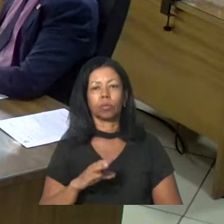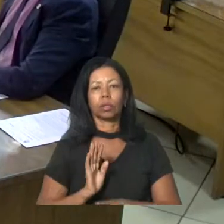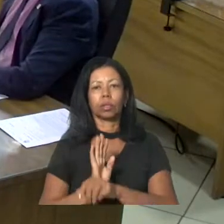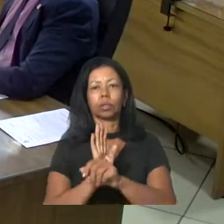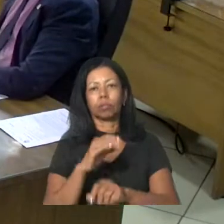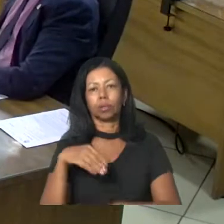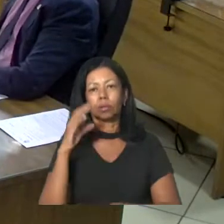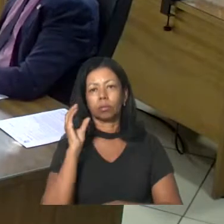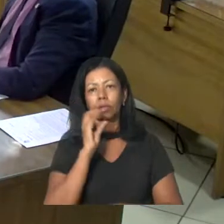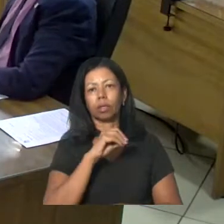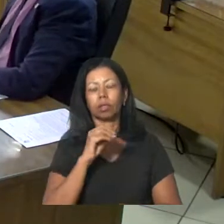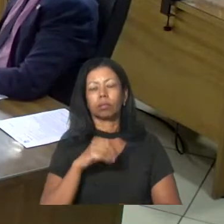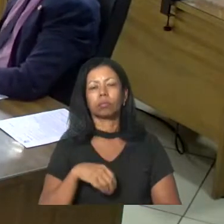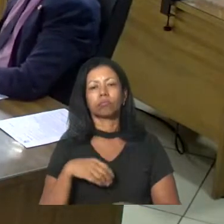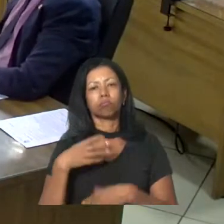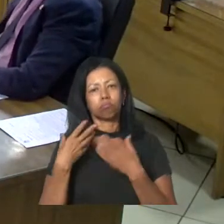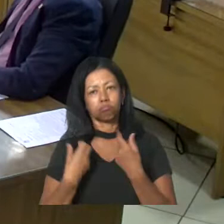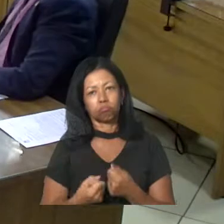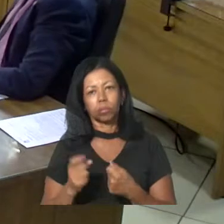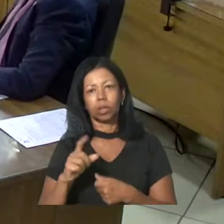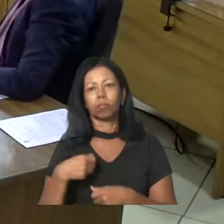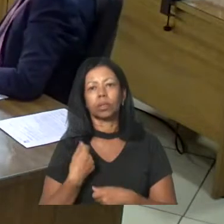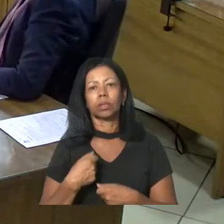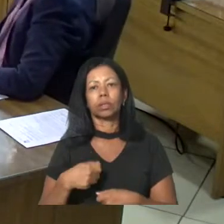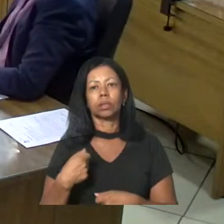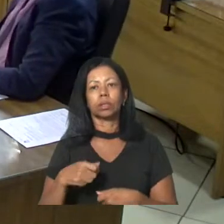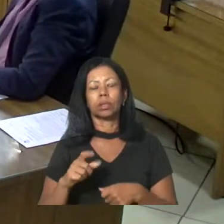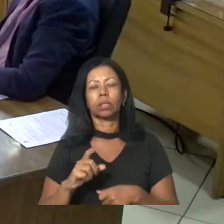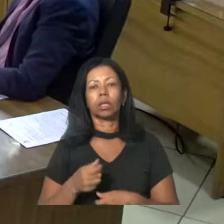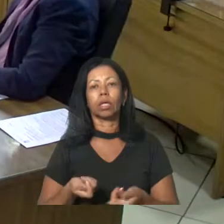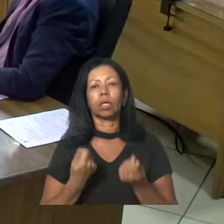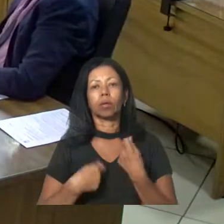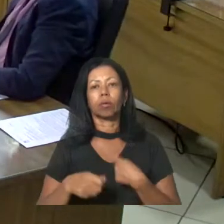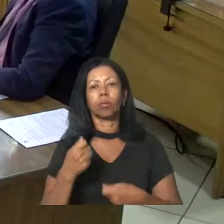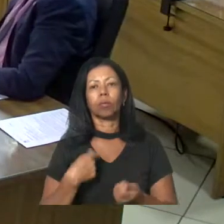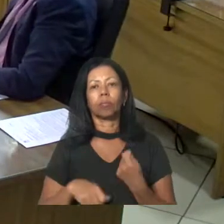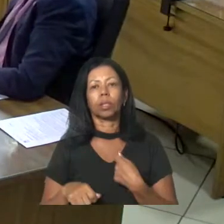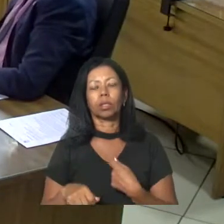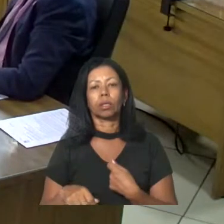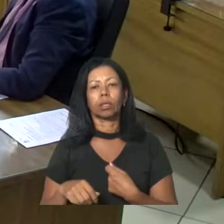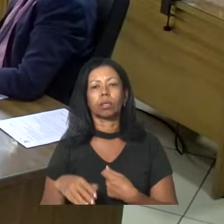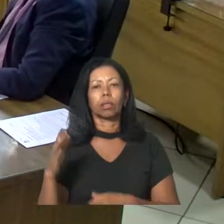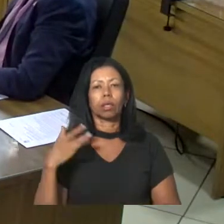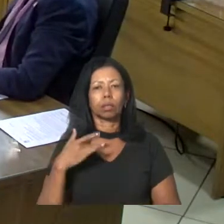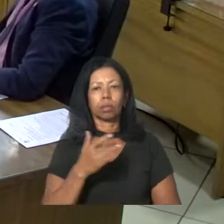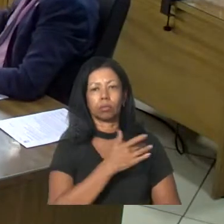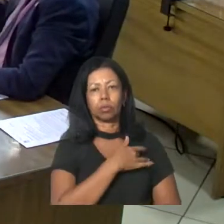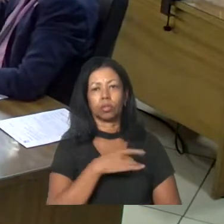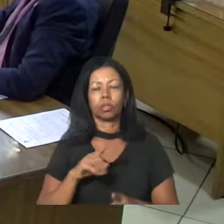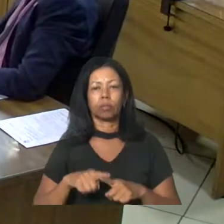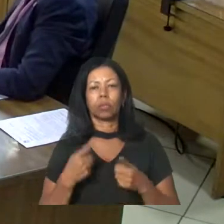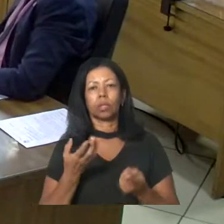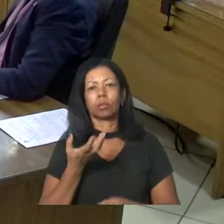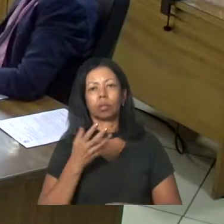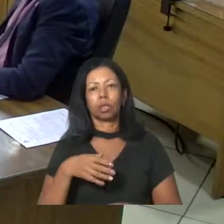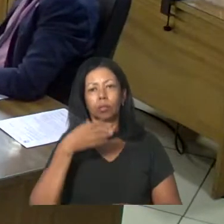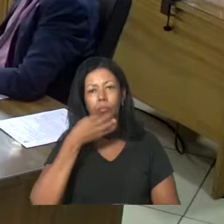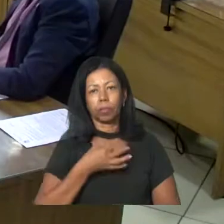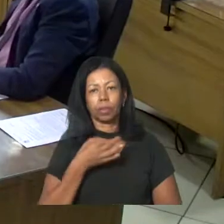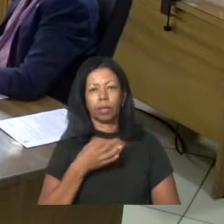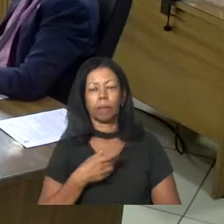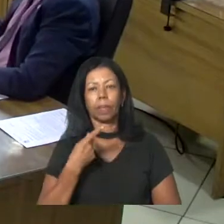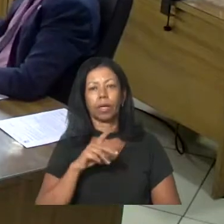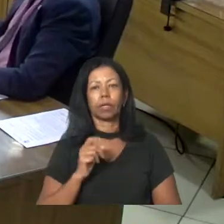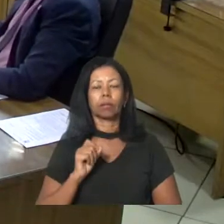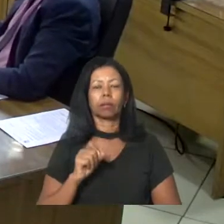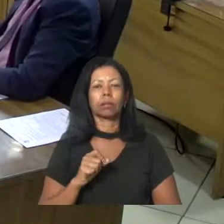emergência. Eu concordo, a gente não tem que ter economia burra, muito menos na saúde, né? Só que aí eu quero só fazer sugestões, né, Tinho, que a